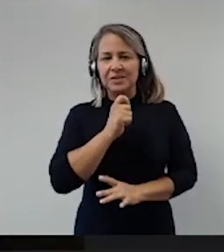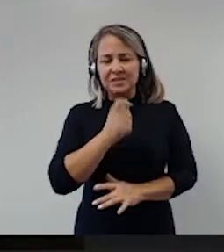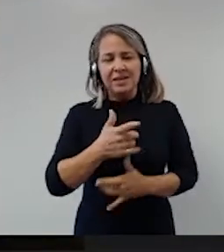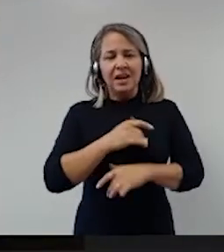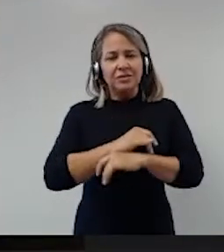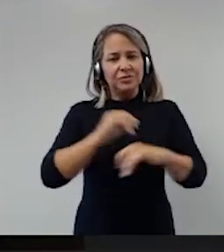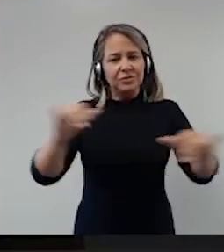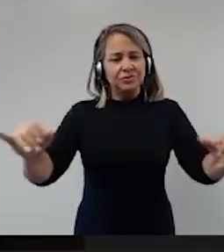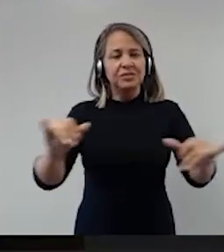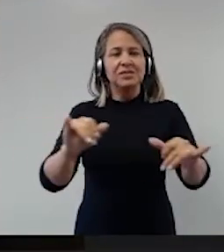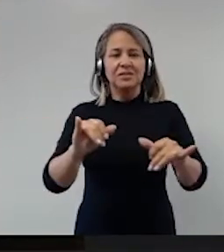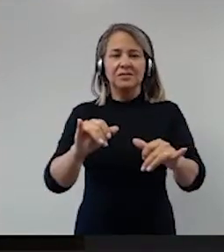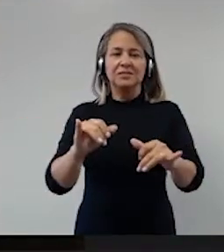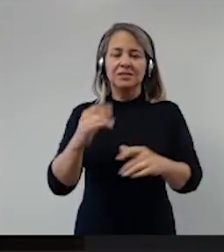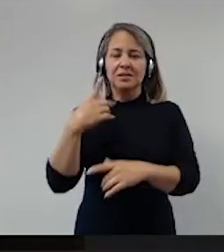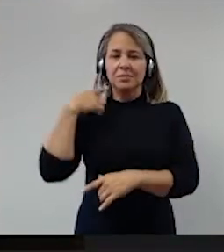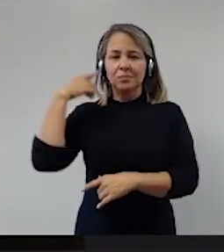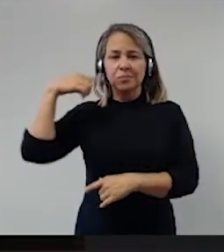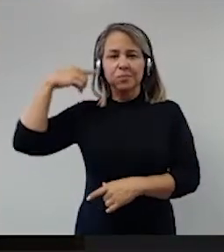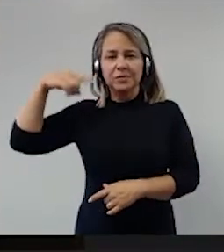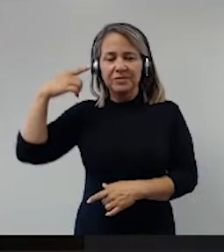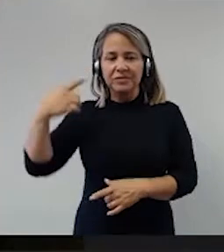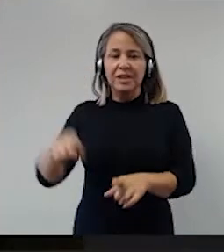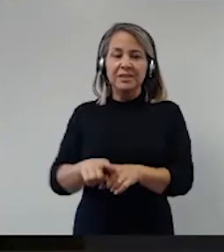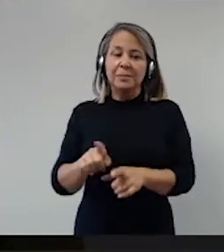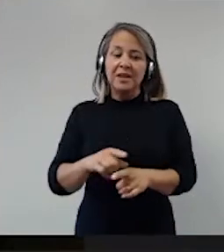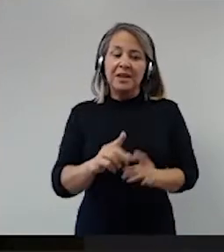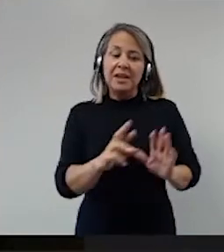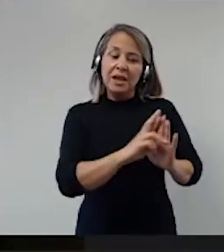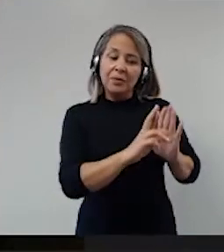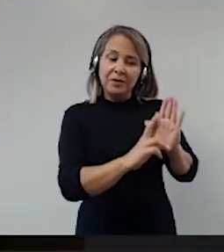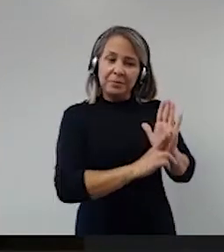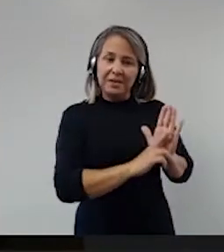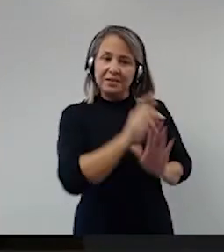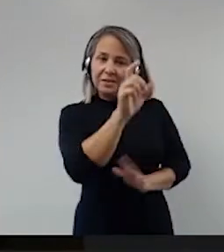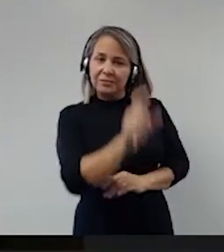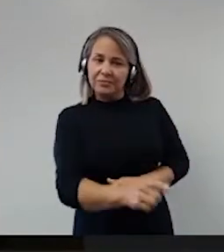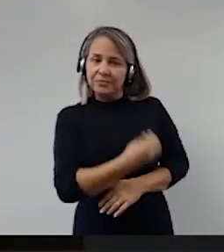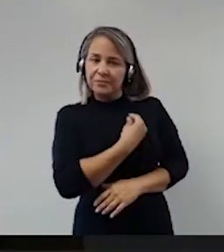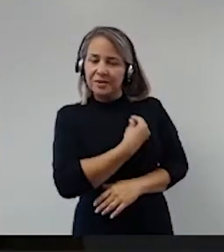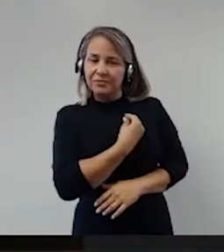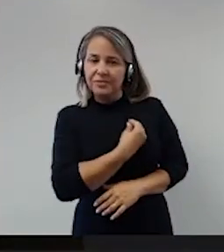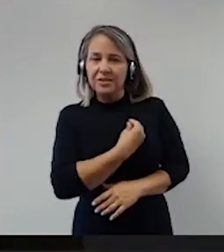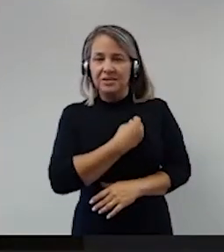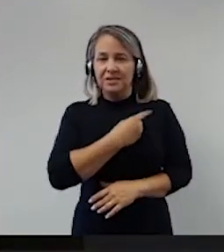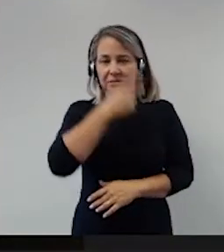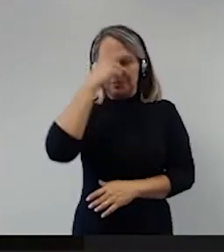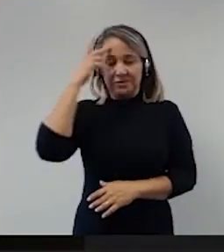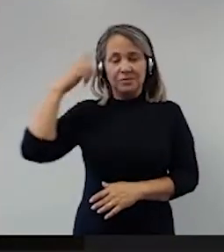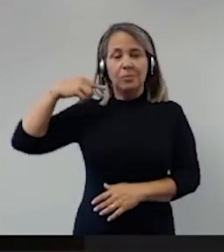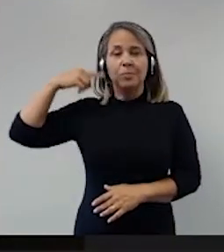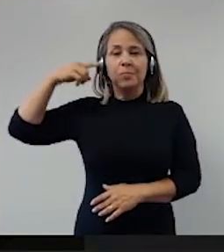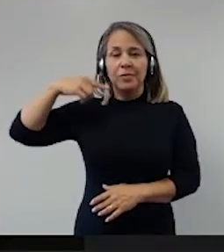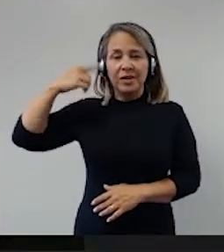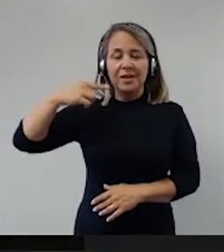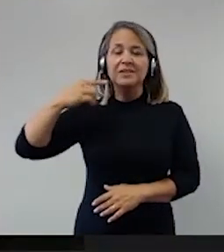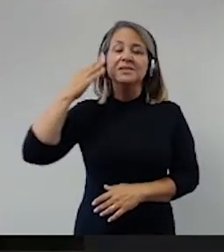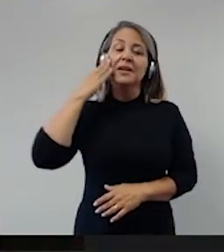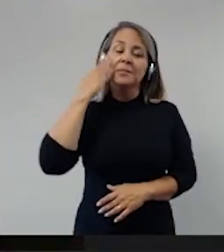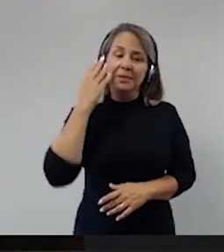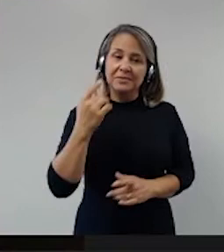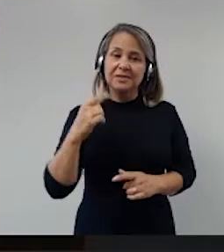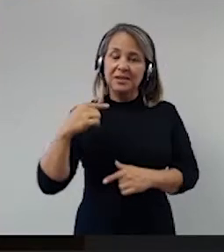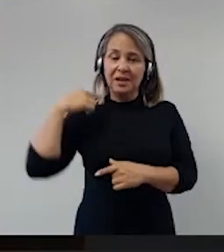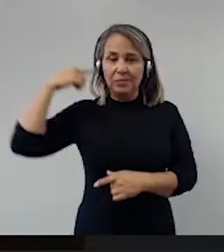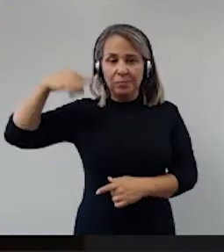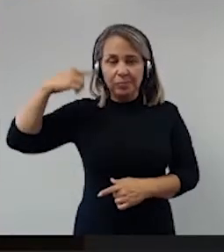que regulamenta a conduta dos advogados. A gente entende que precisa haver mudanças para que a advocacia ela